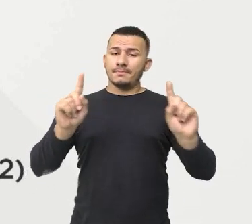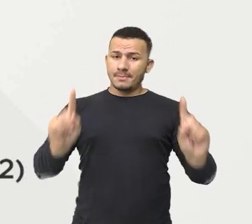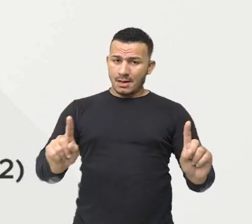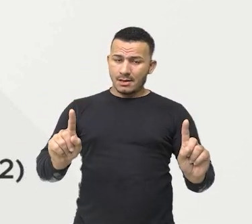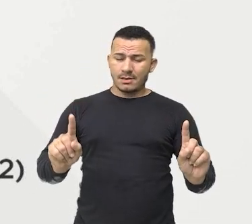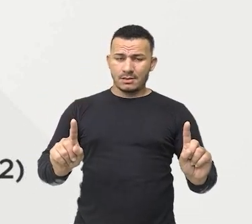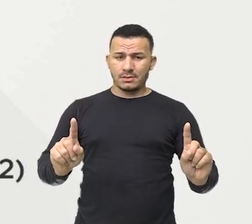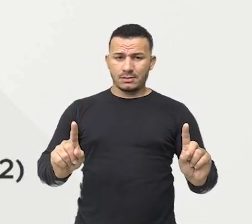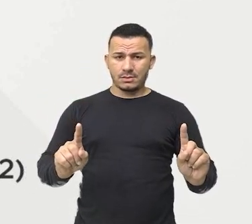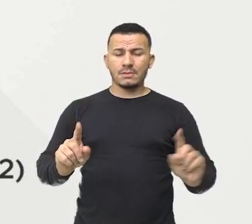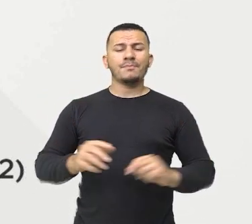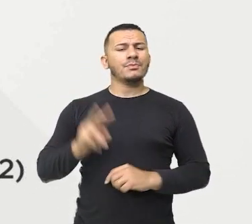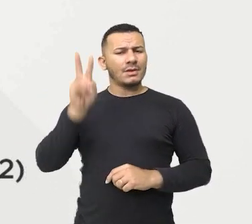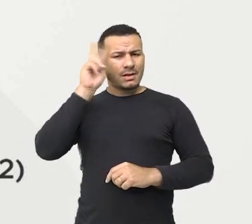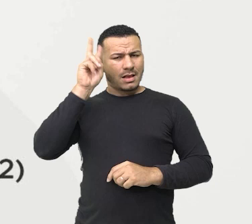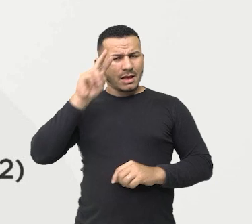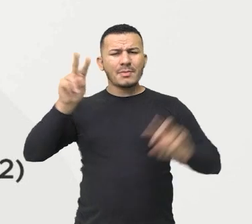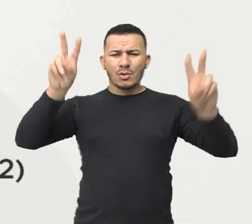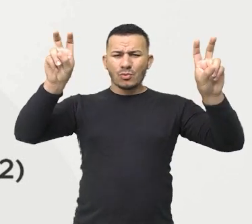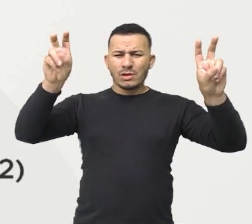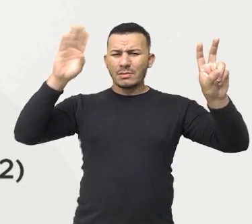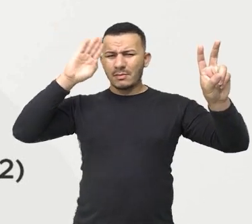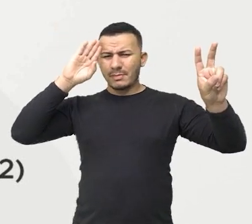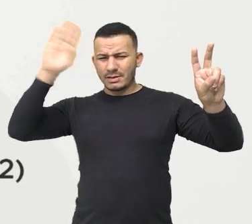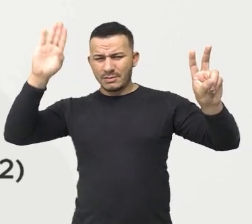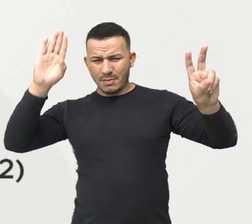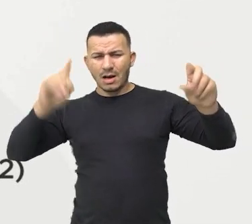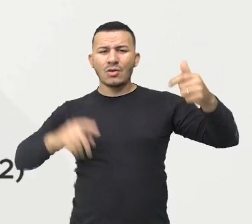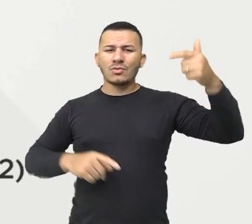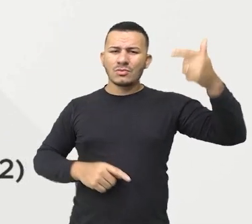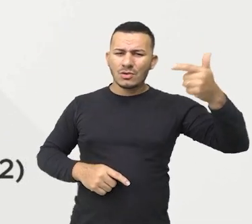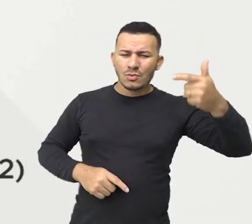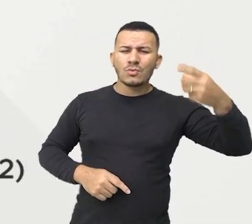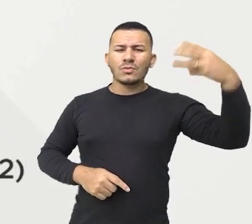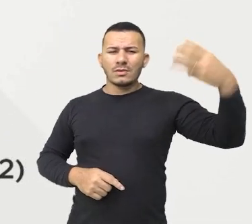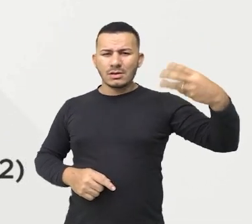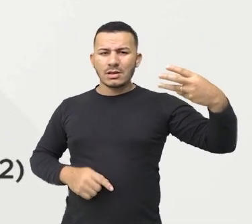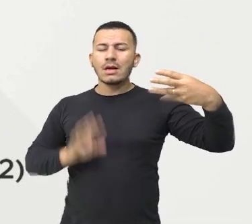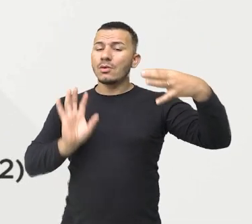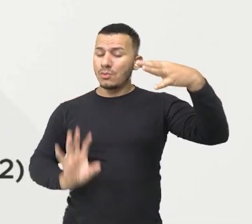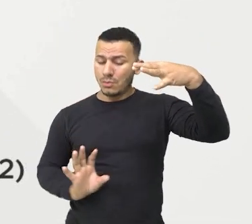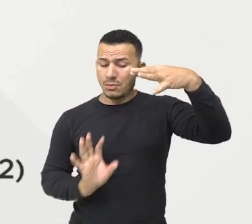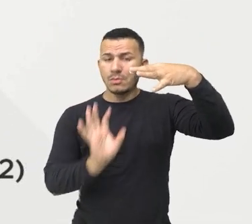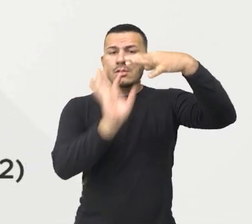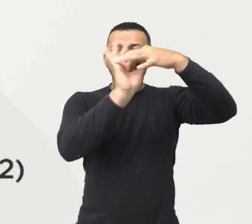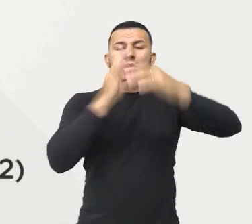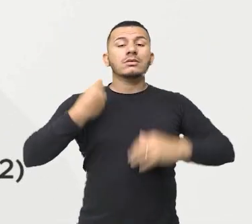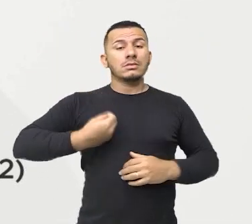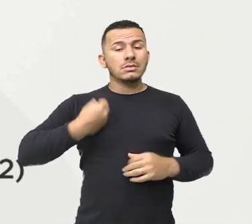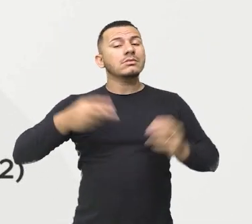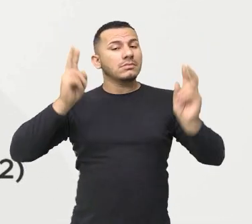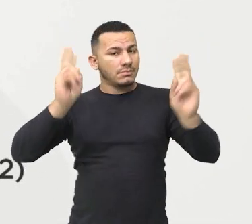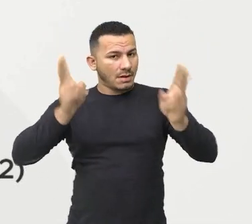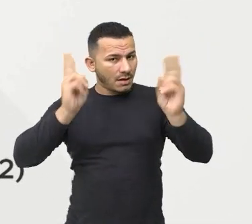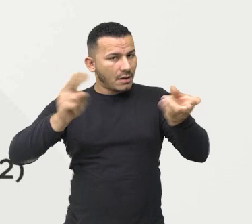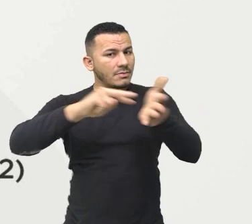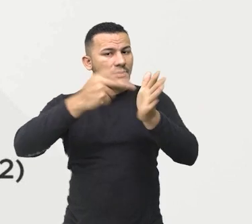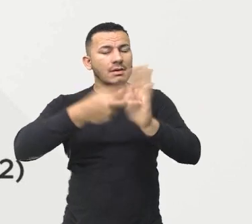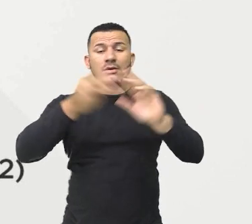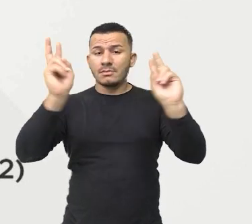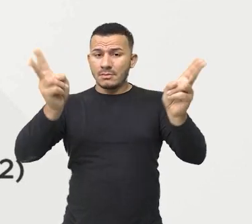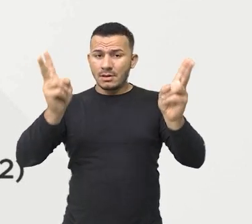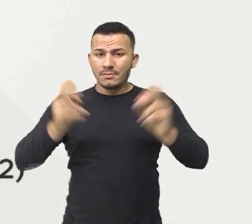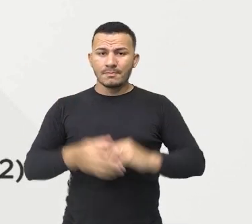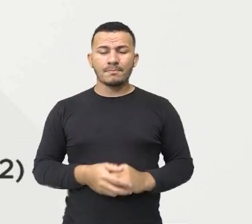da ideia central e da ideia secundária vão continuar existindo, tá bom? Então, na nossa